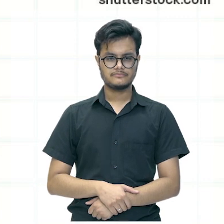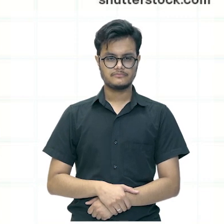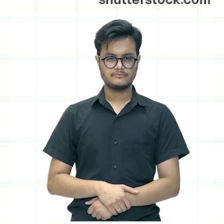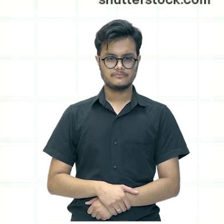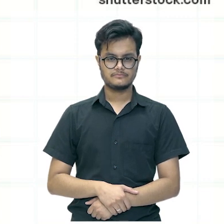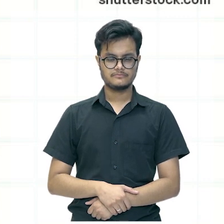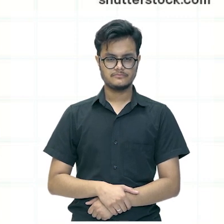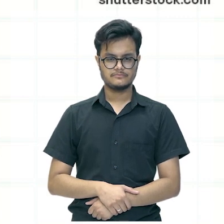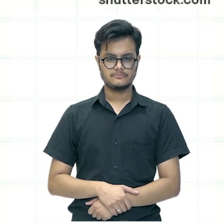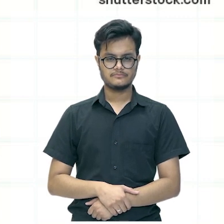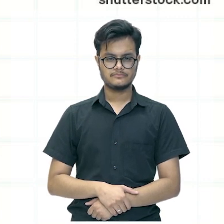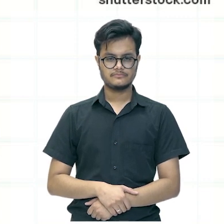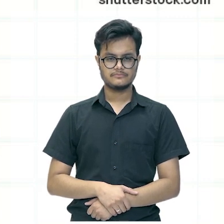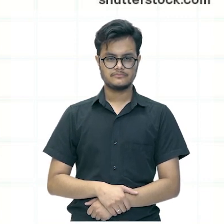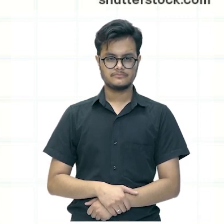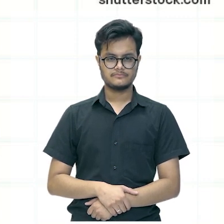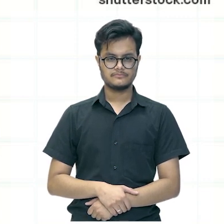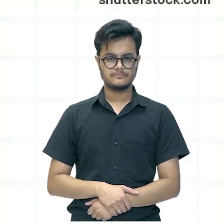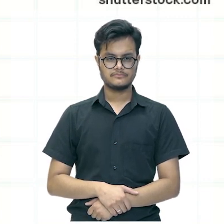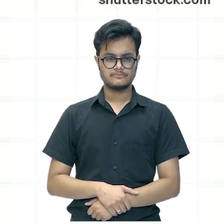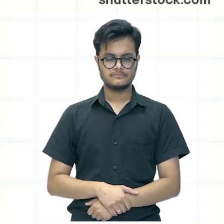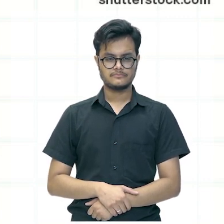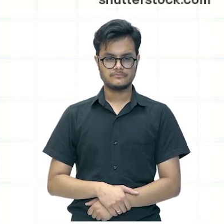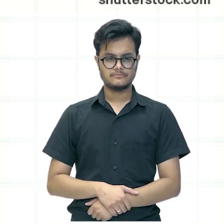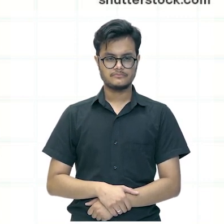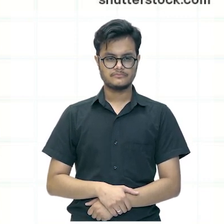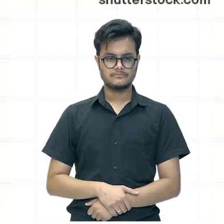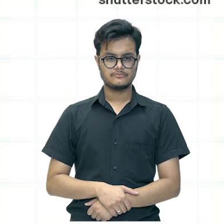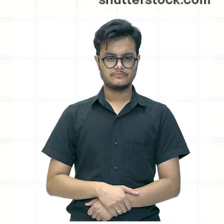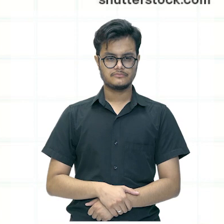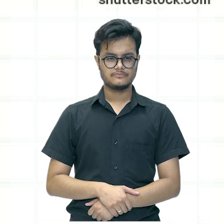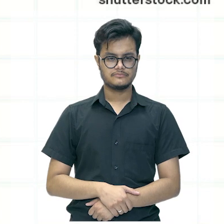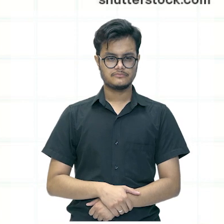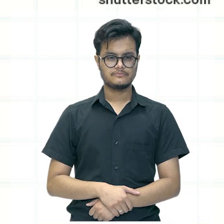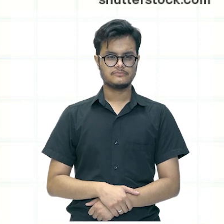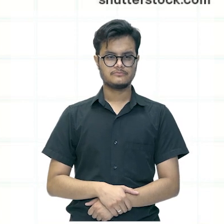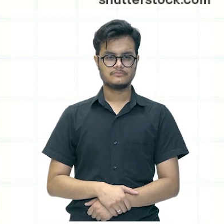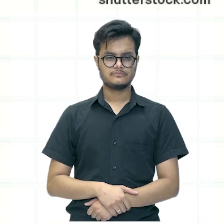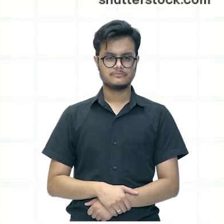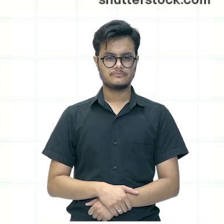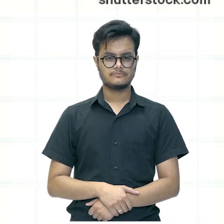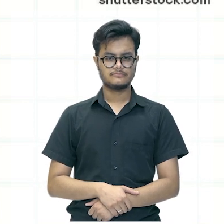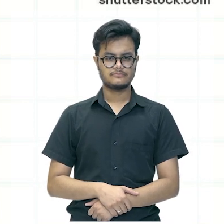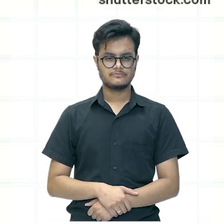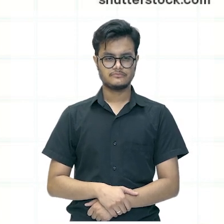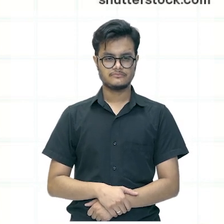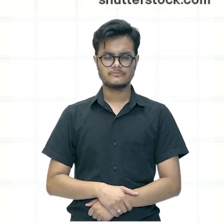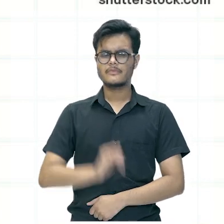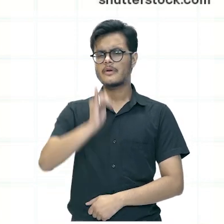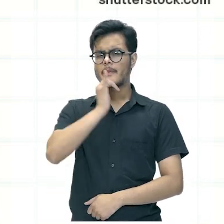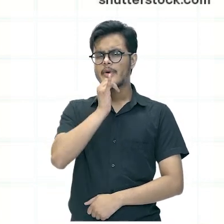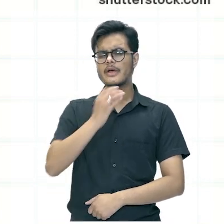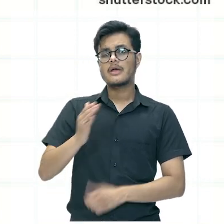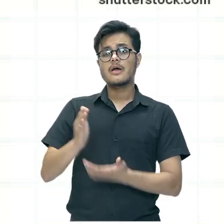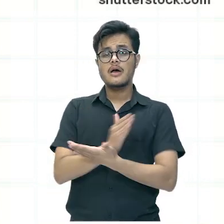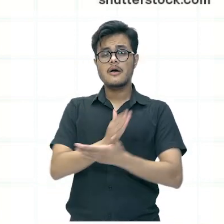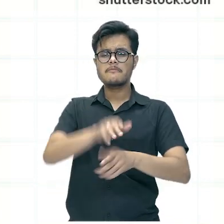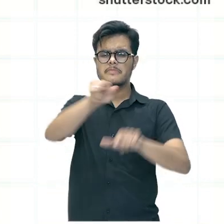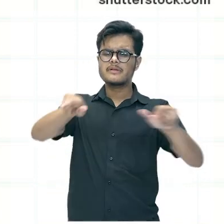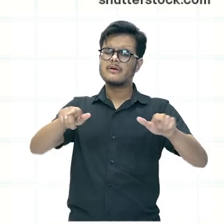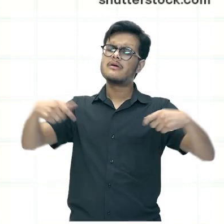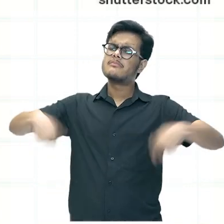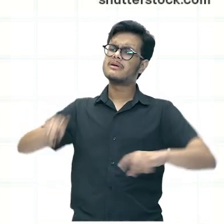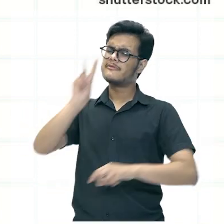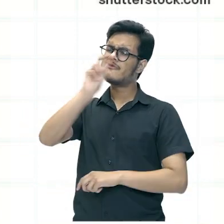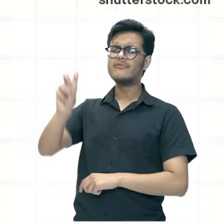pode superar com a força de vontade, willpower. Muitas pessoas falam, não tem força de